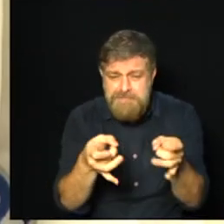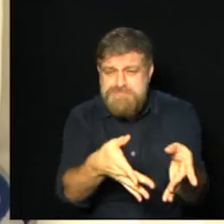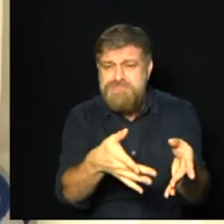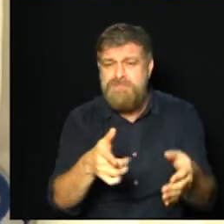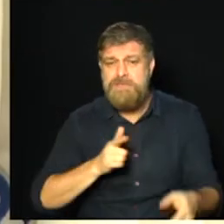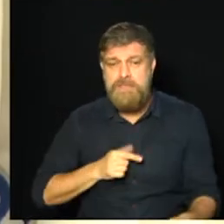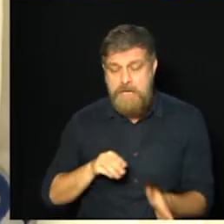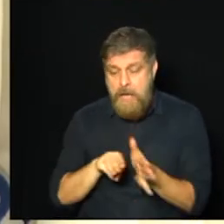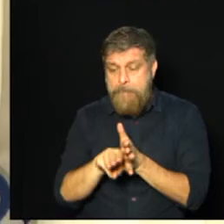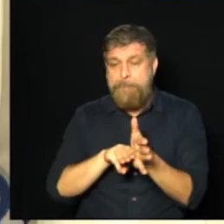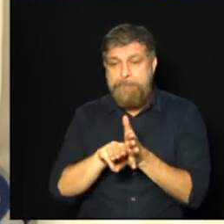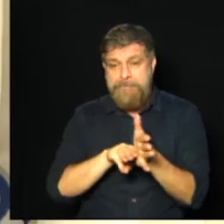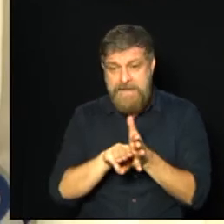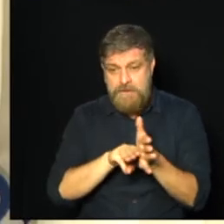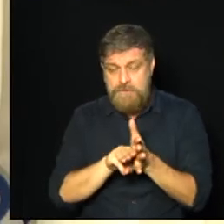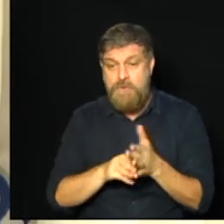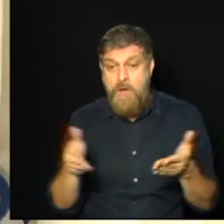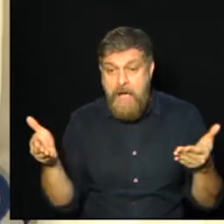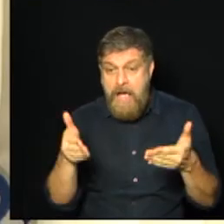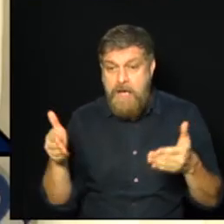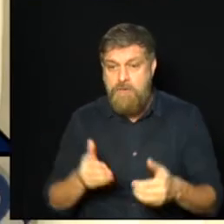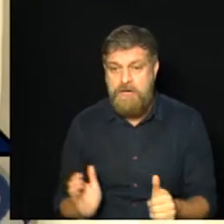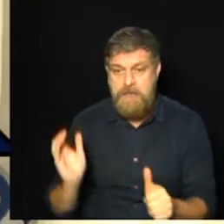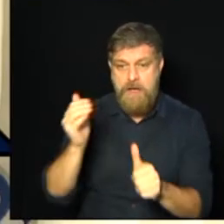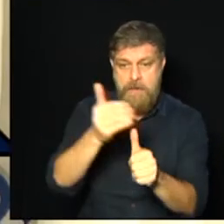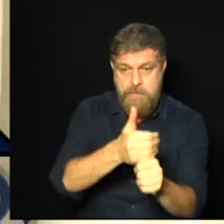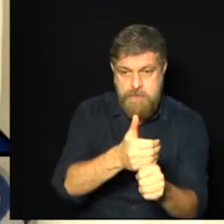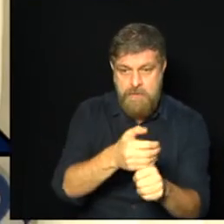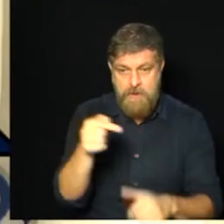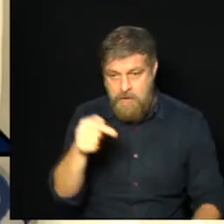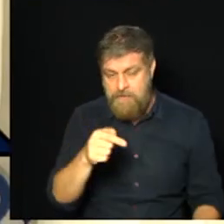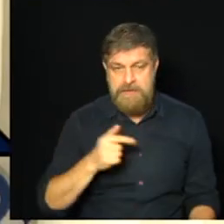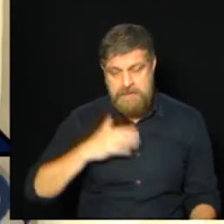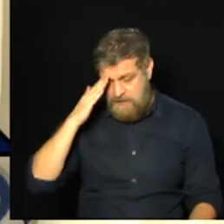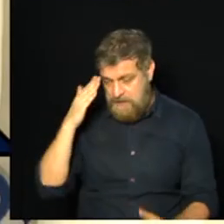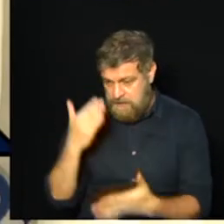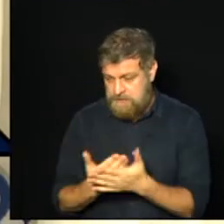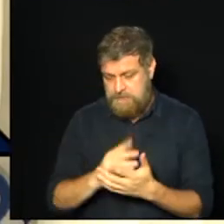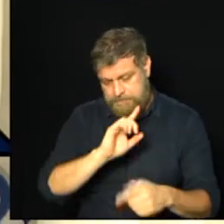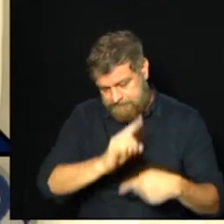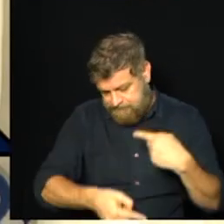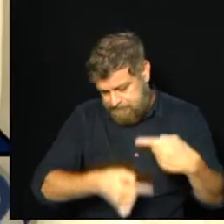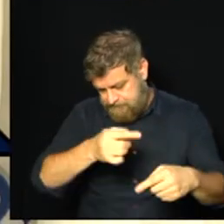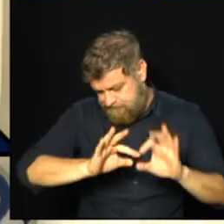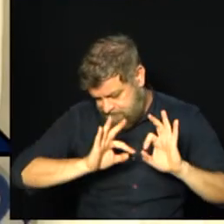essa nova modalidade de reposição de RH, com certeza ele trará um resultado,